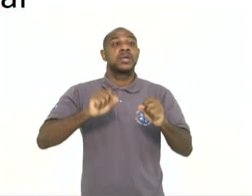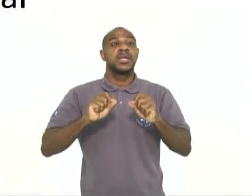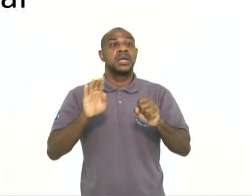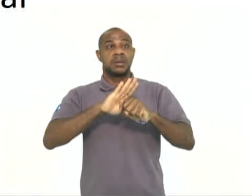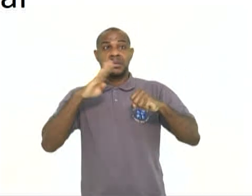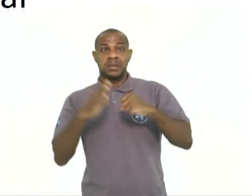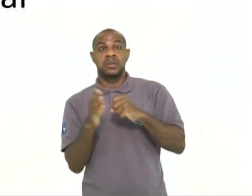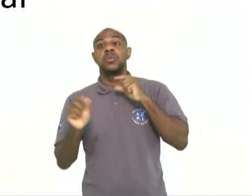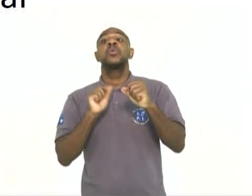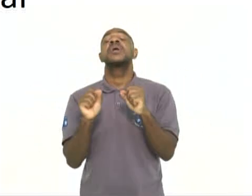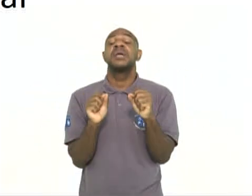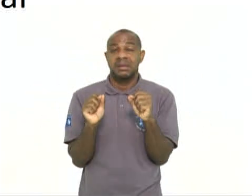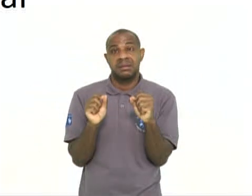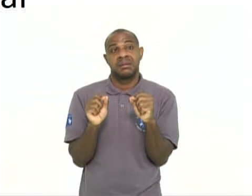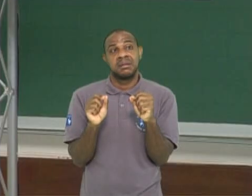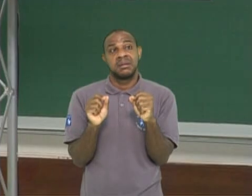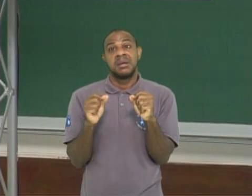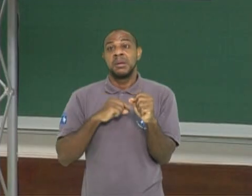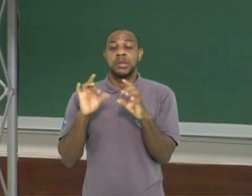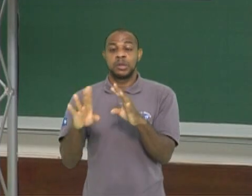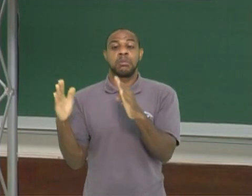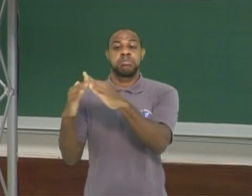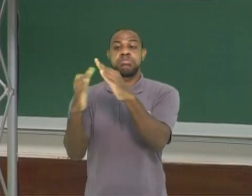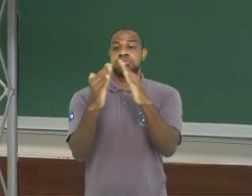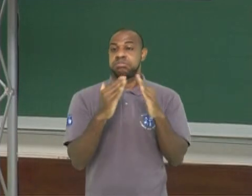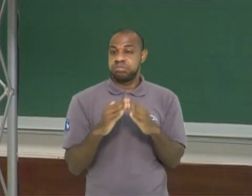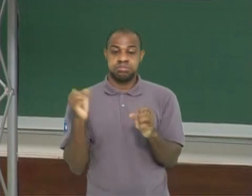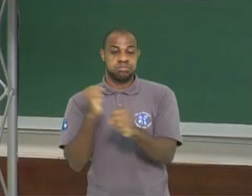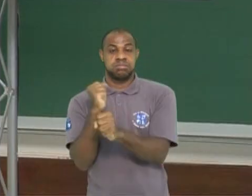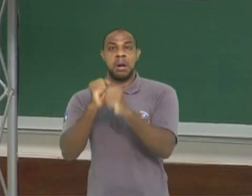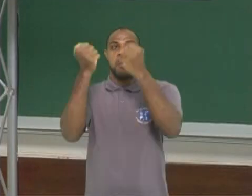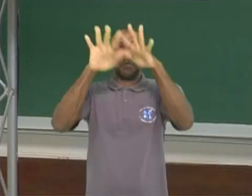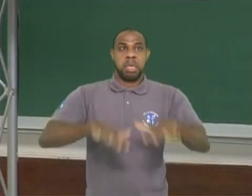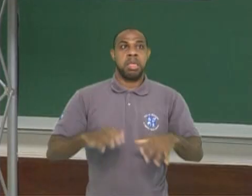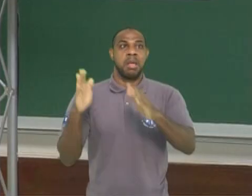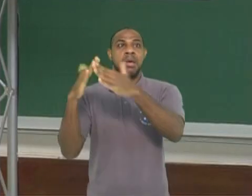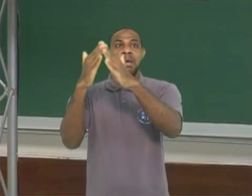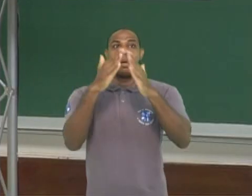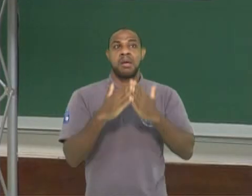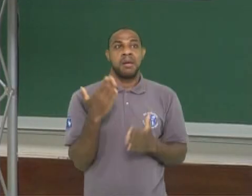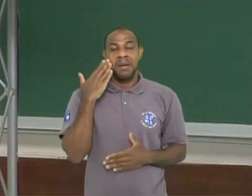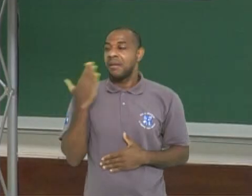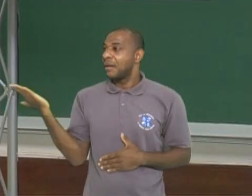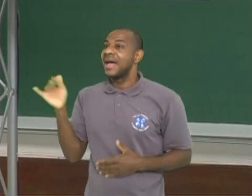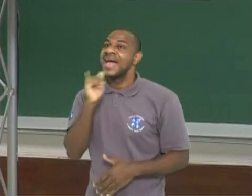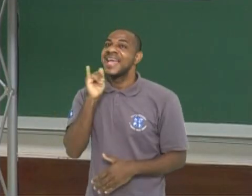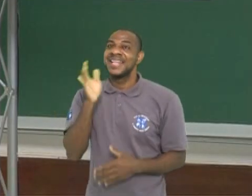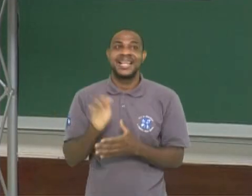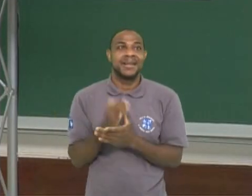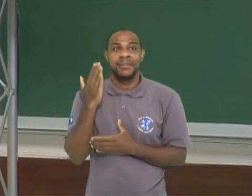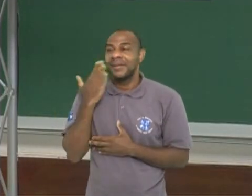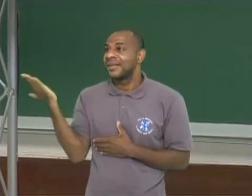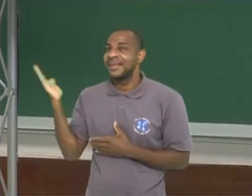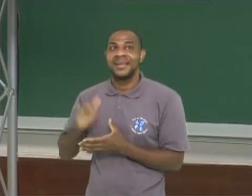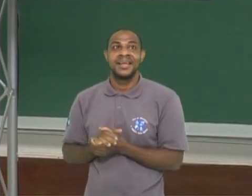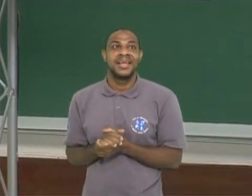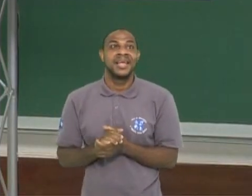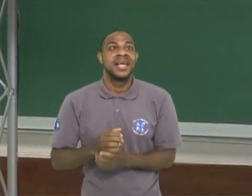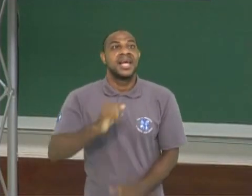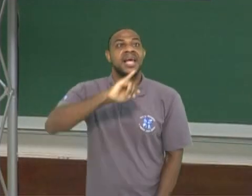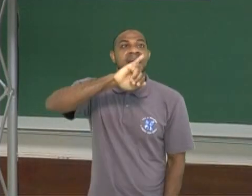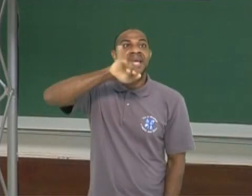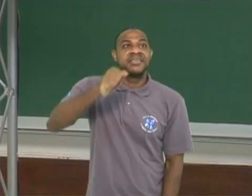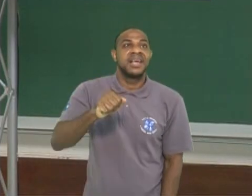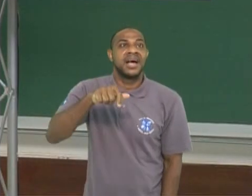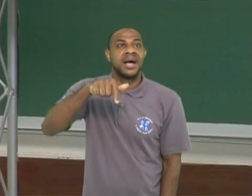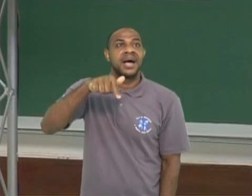bairro predominantemente residencial. E aí eu trouxe um exemplo de um bairro para vocês, que é o bairro de Jaguaré,